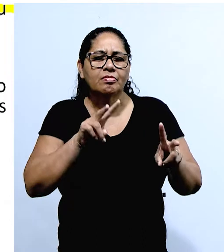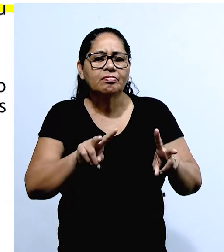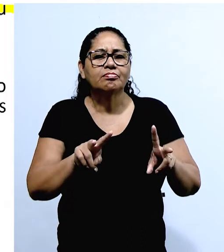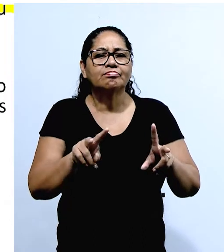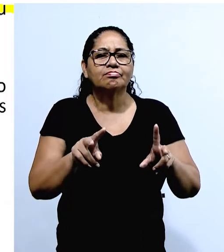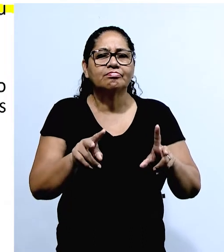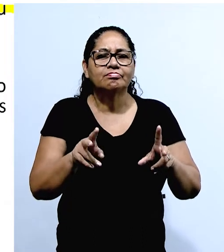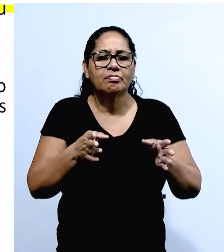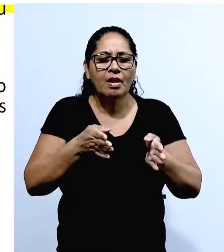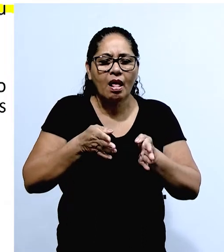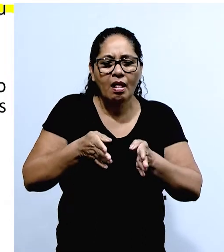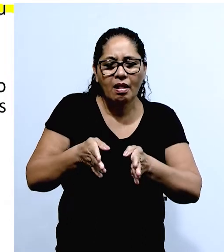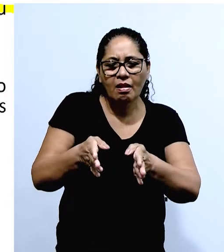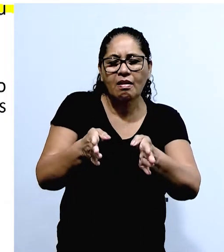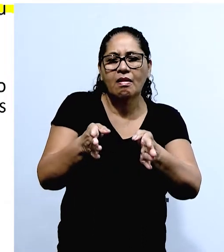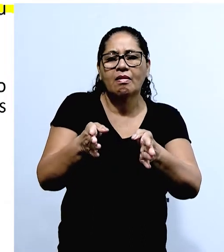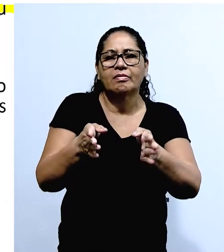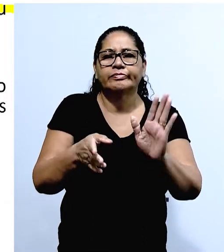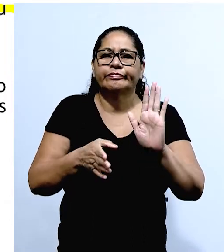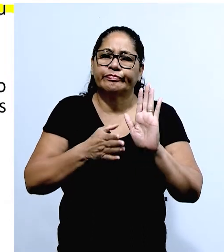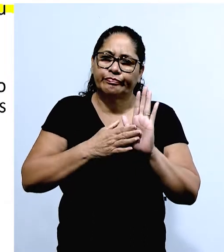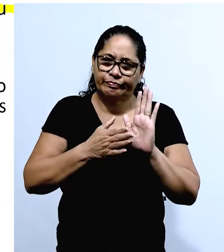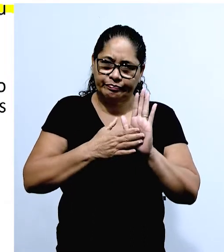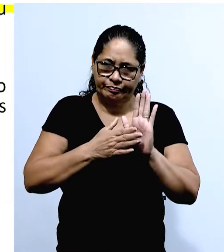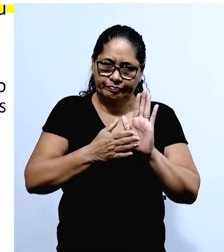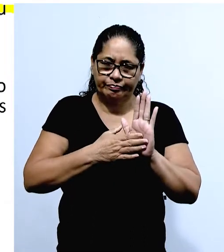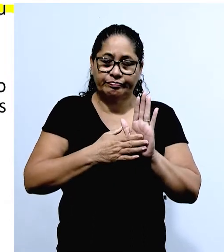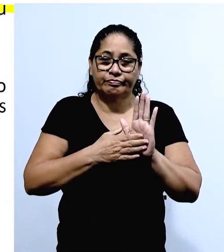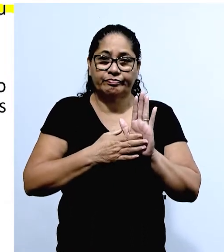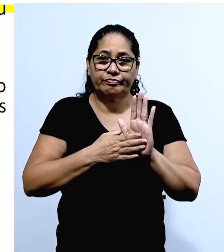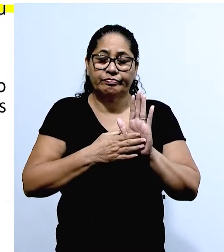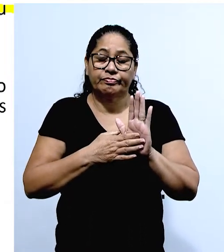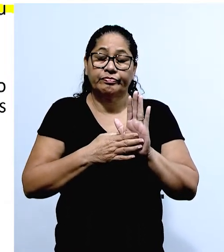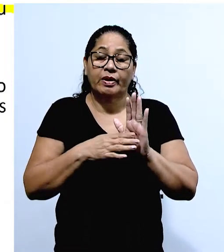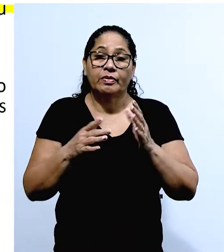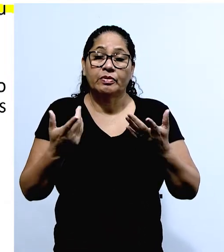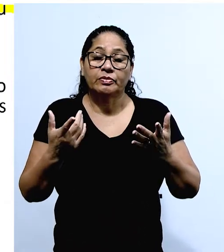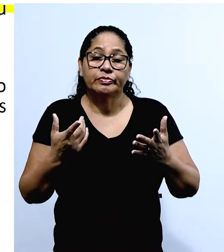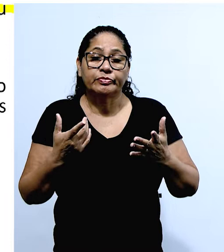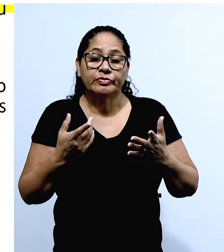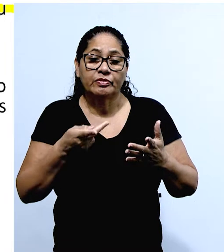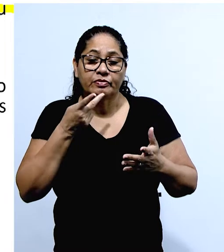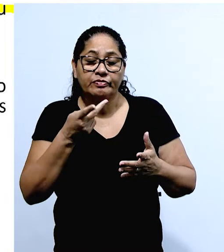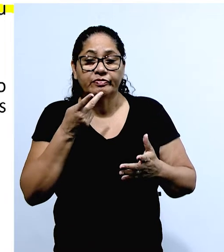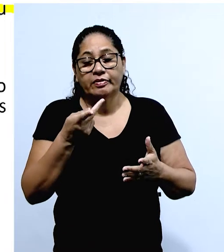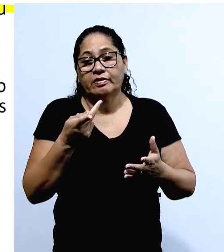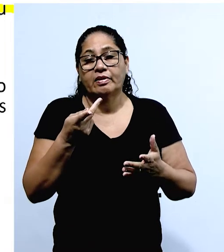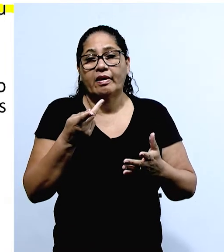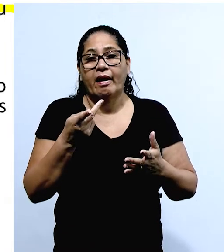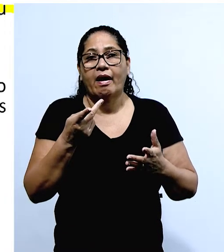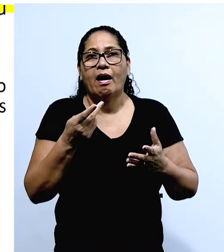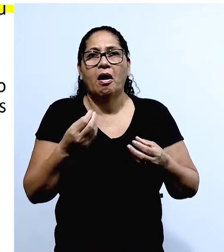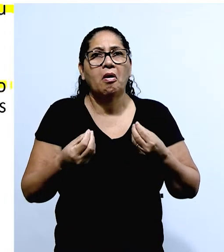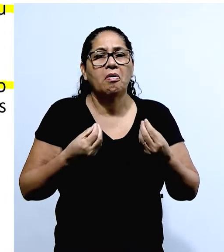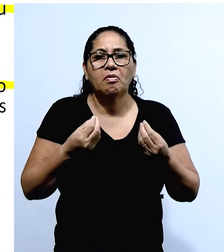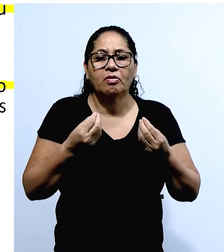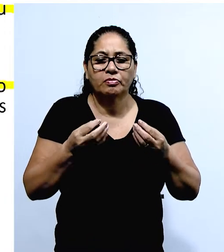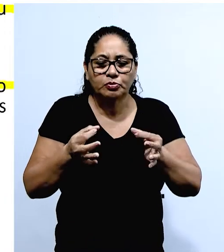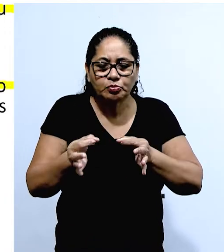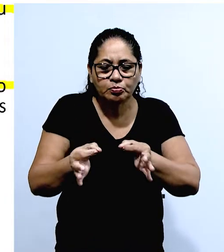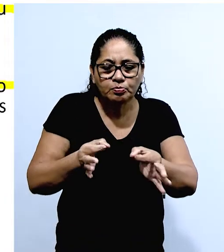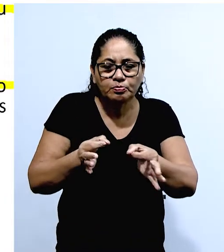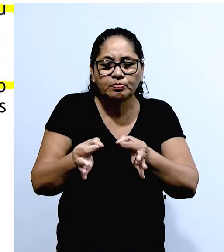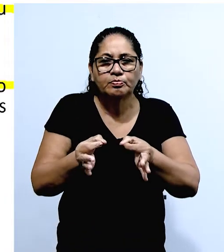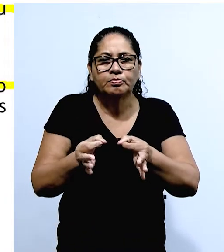o seu alinhamento com a missão. E por último, enfatizar, né, elementos que deverão ser considerados para a